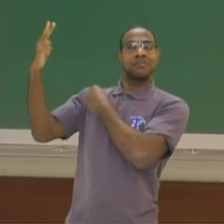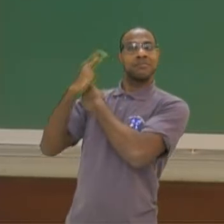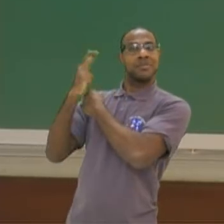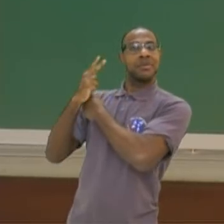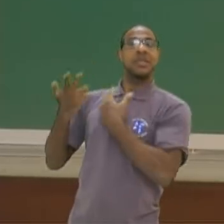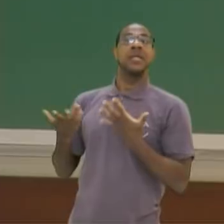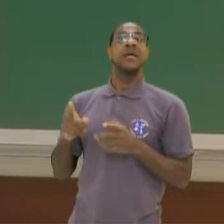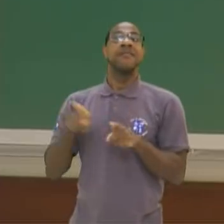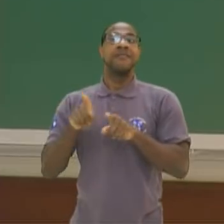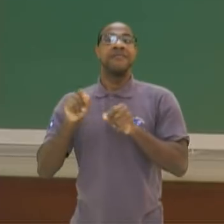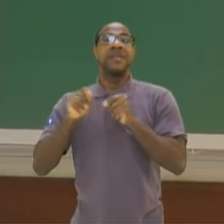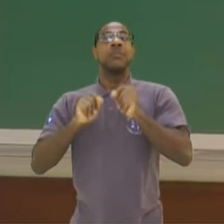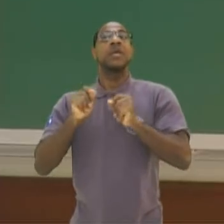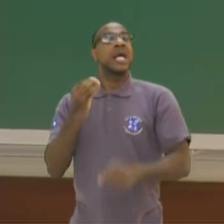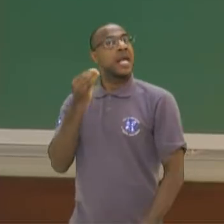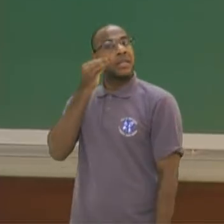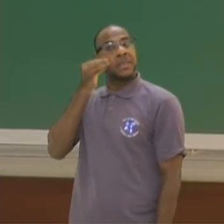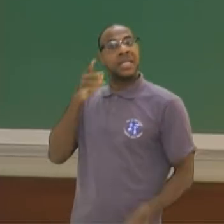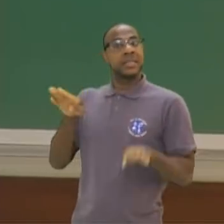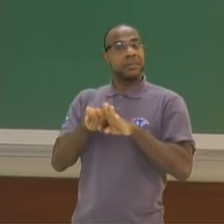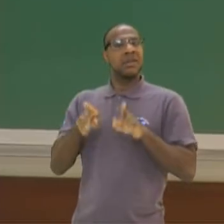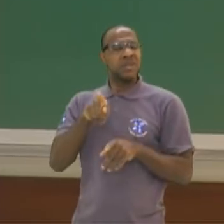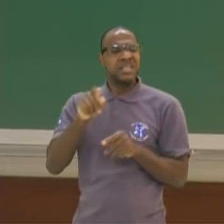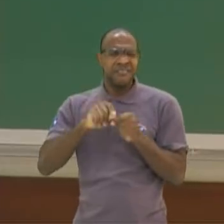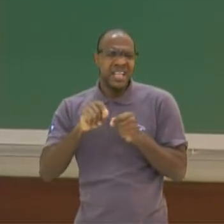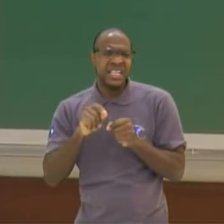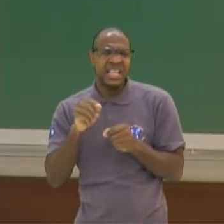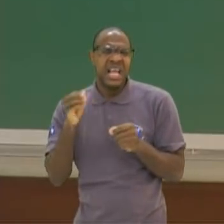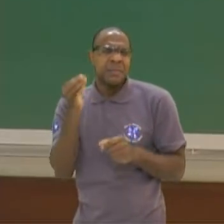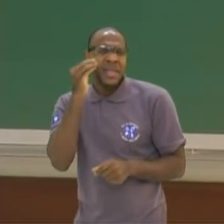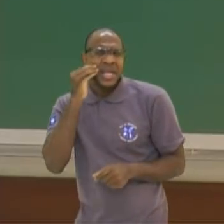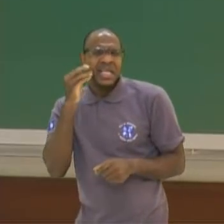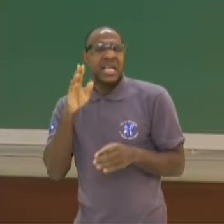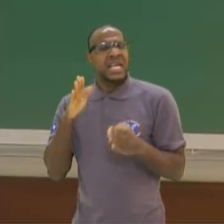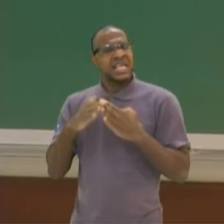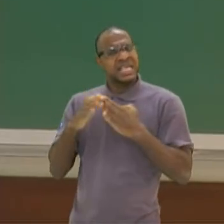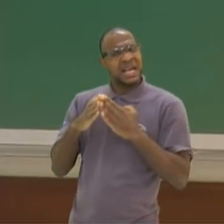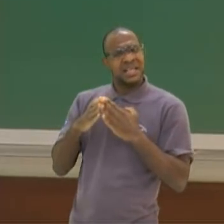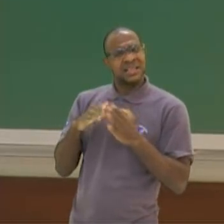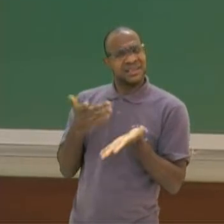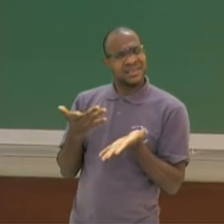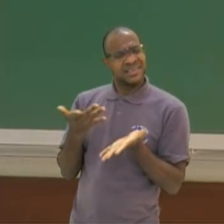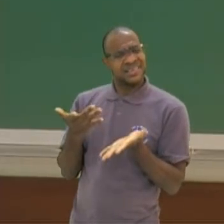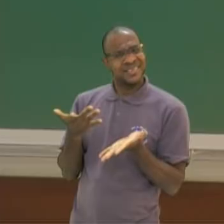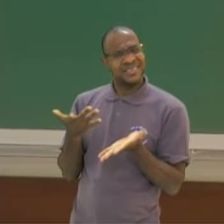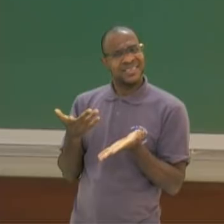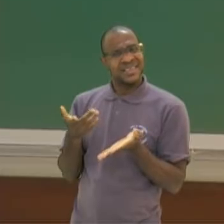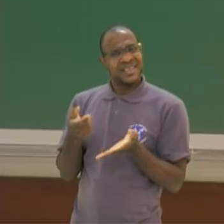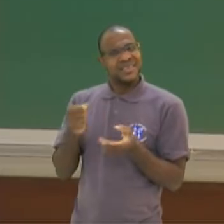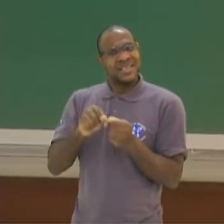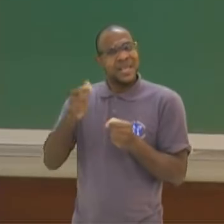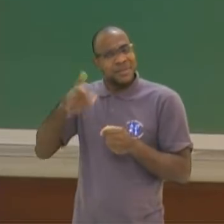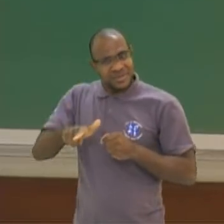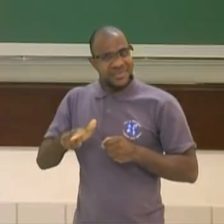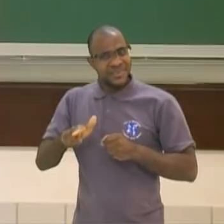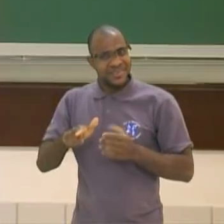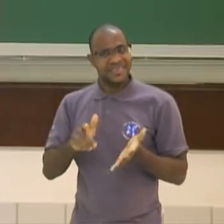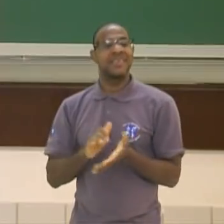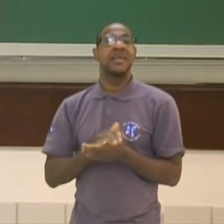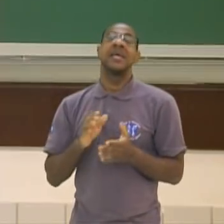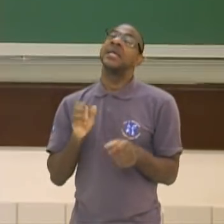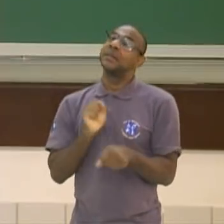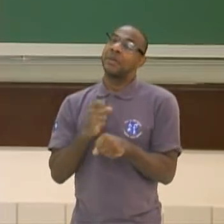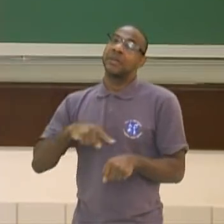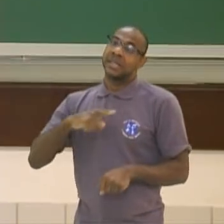fizemos experiências. Será que você fez a experiência em casa? Você repetiu aquilo que a gente fez aqui no nosso Aula Paraná? Espero que tenham gostado